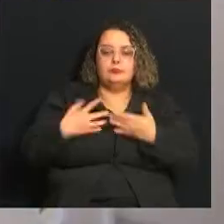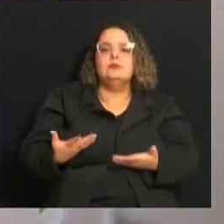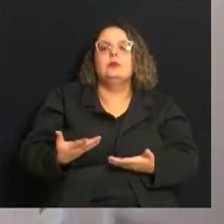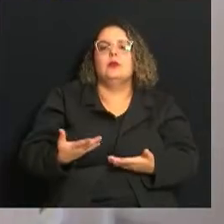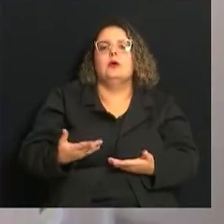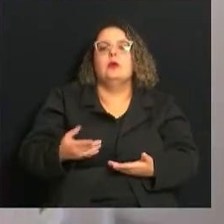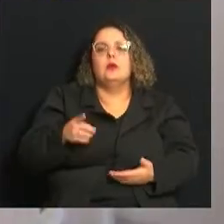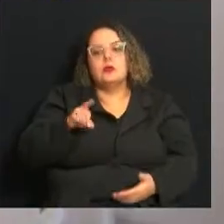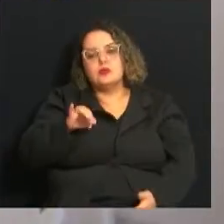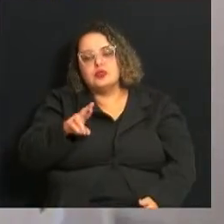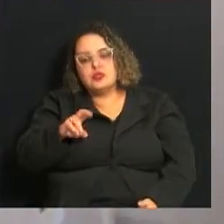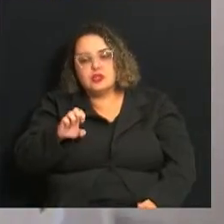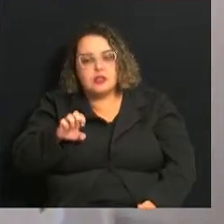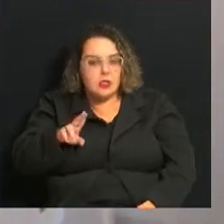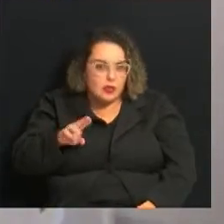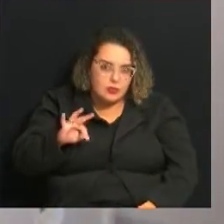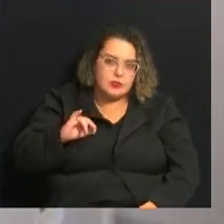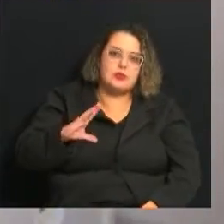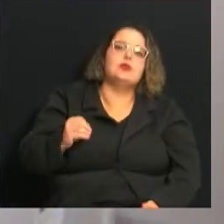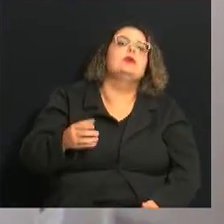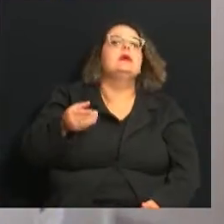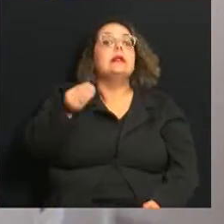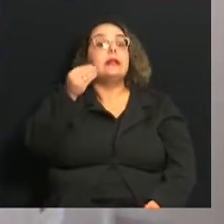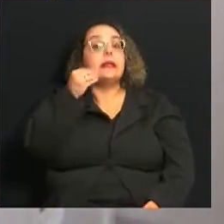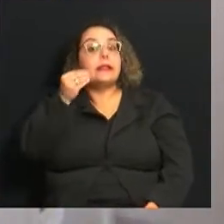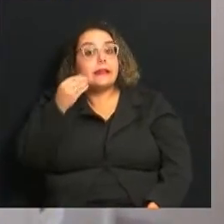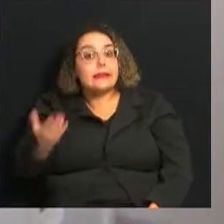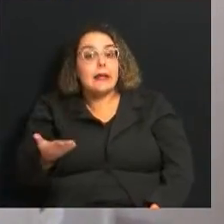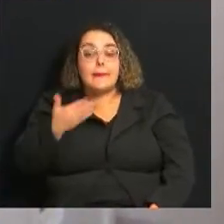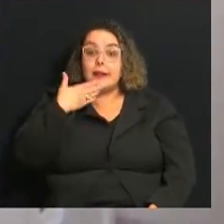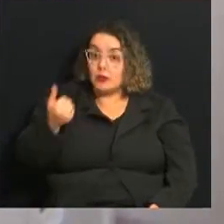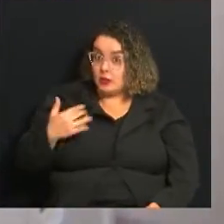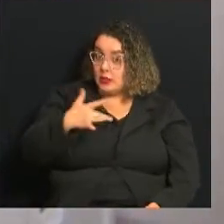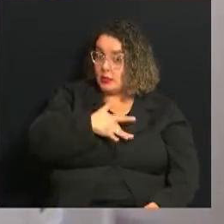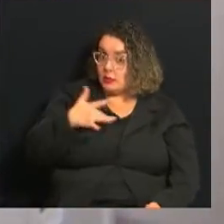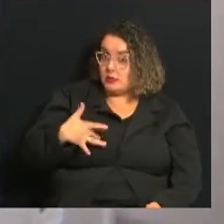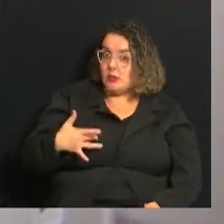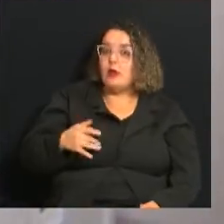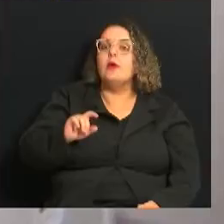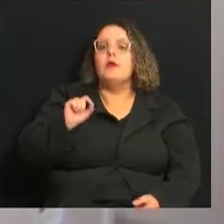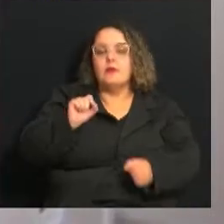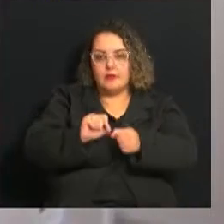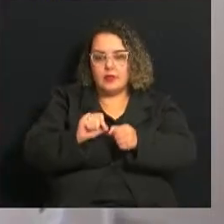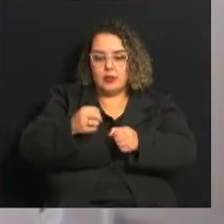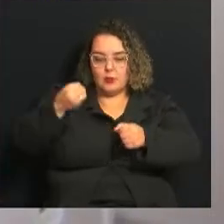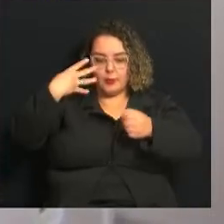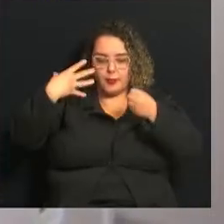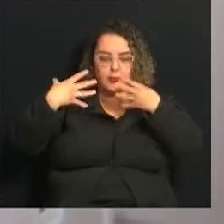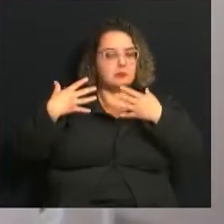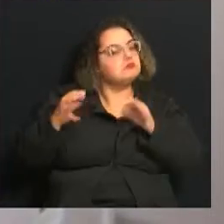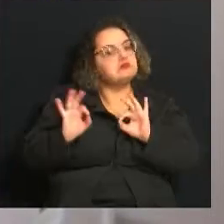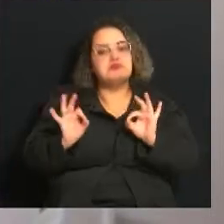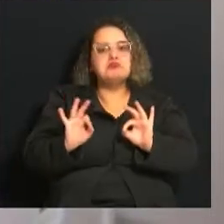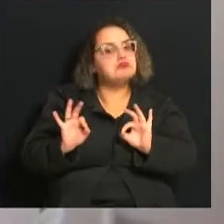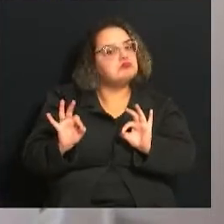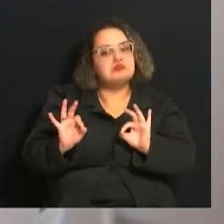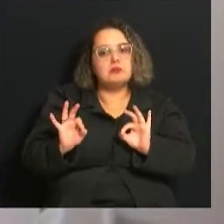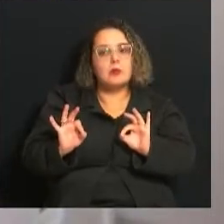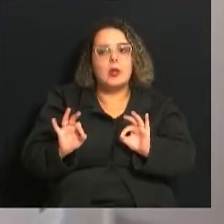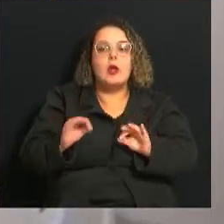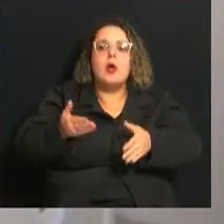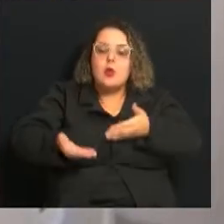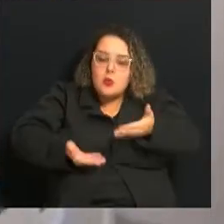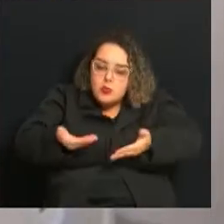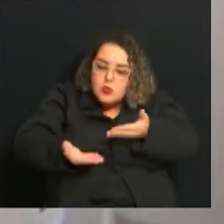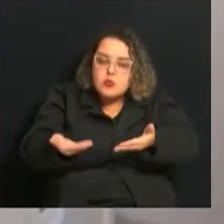diurético, manitol, e tentar melhorar a condição dessa rolinha. Foi feito já o raio-x, aparentemente não tem nenhuma fratura, então acho que só cuidando dessa